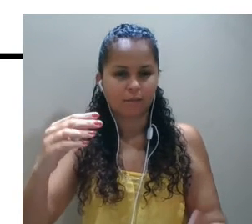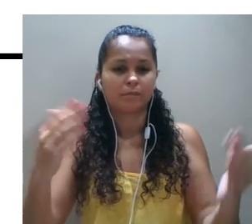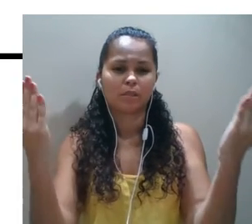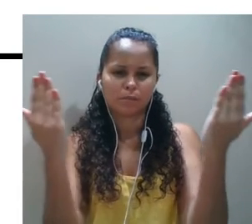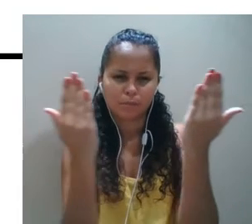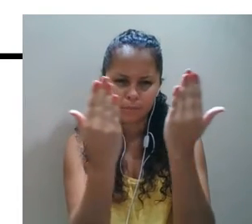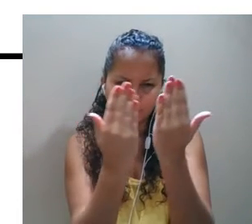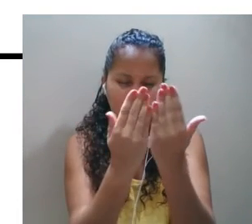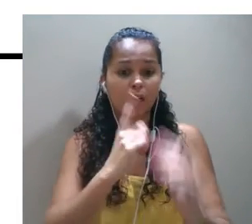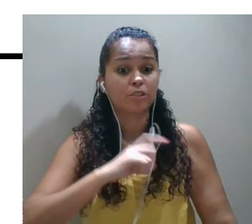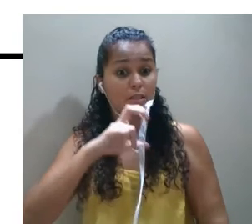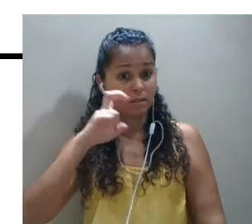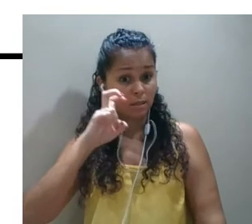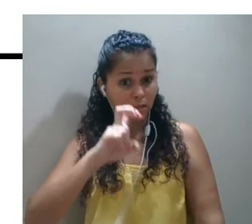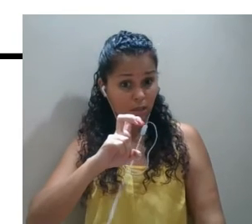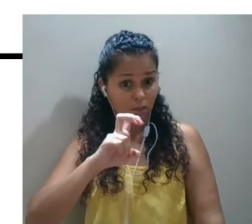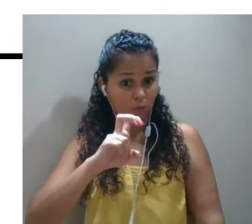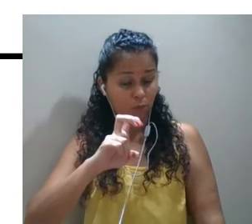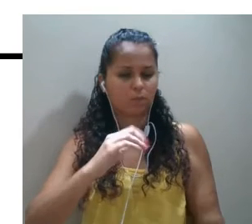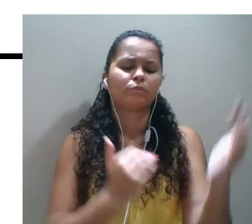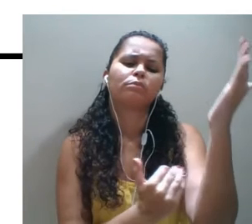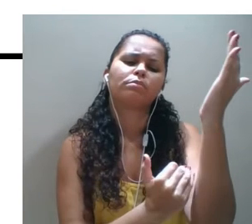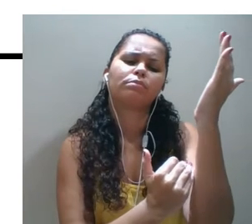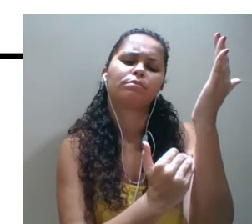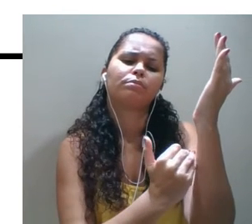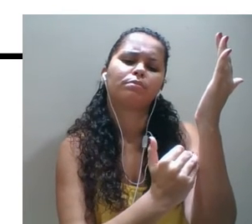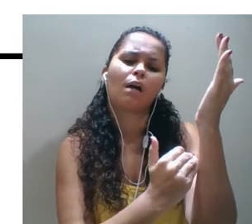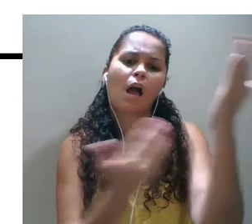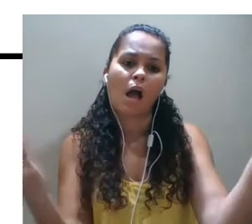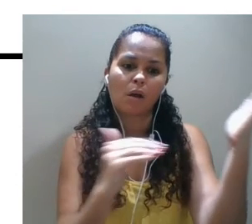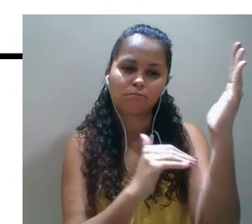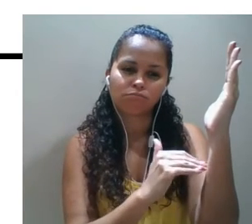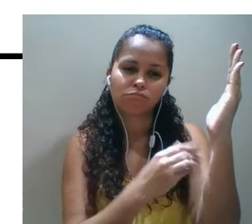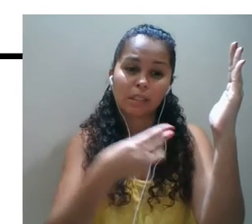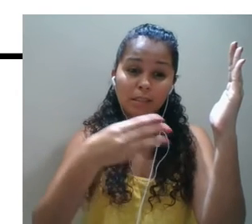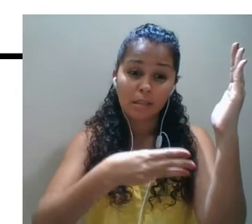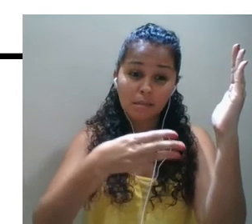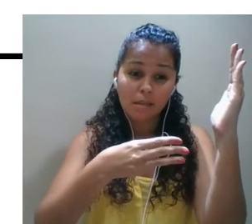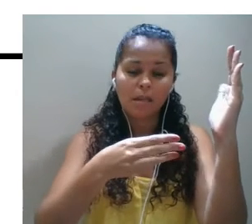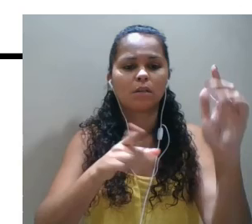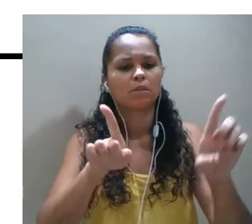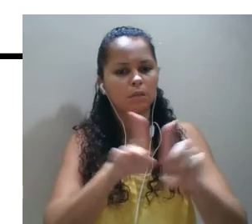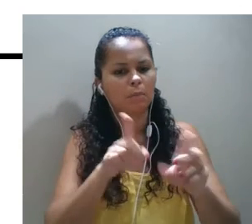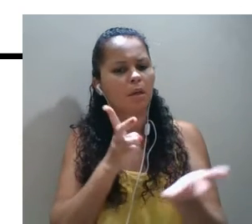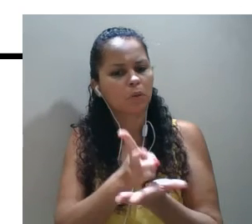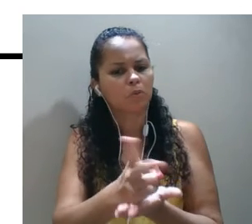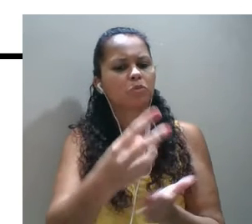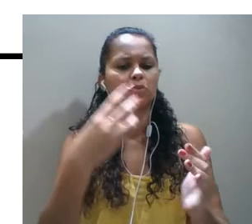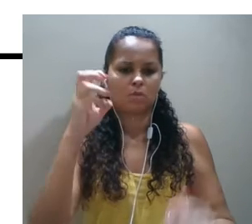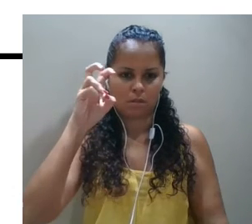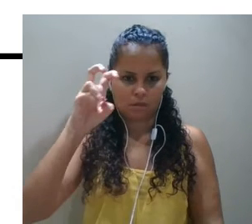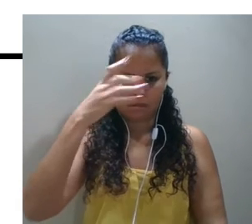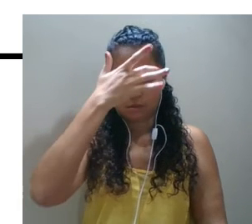com 5 pessoas, e assim ele chega ao terceiro andar. Muito bem. Então, se ele chegou